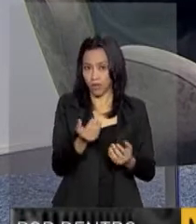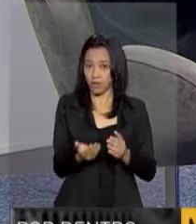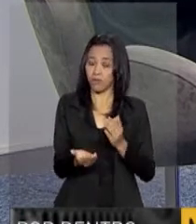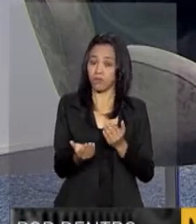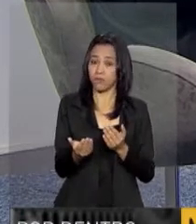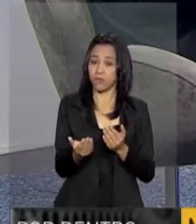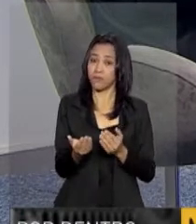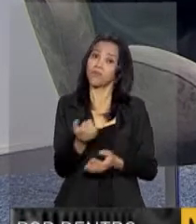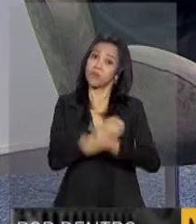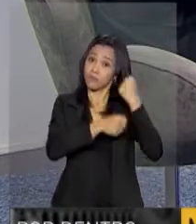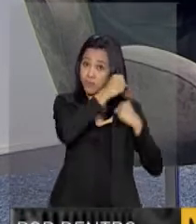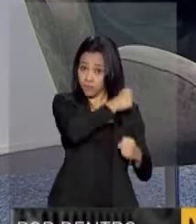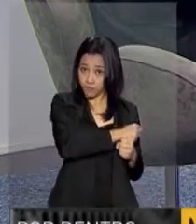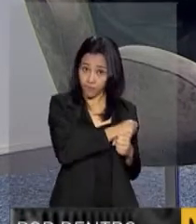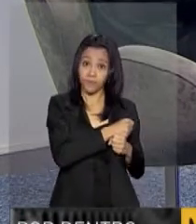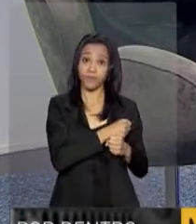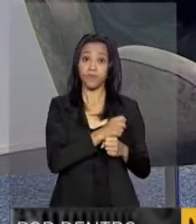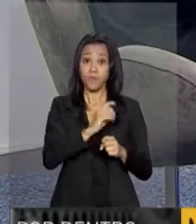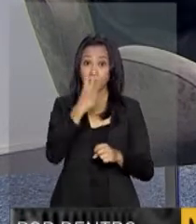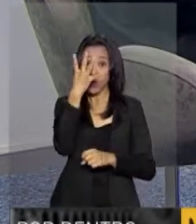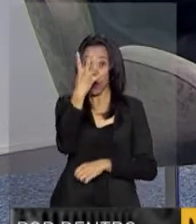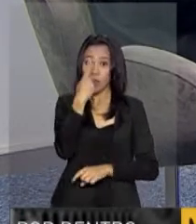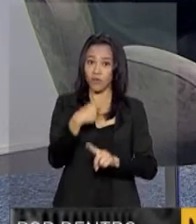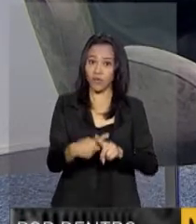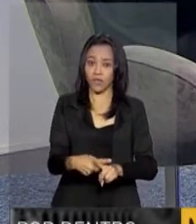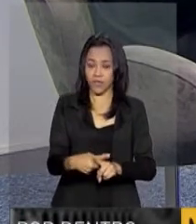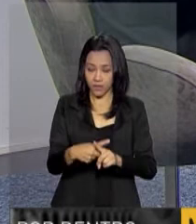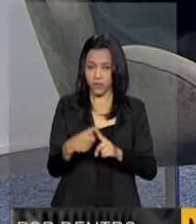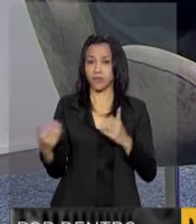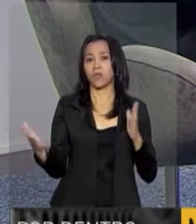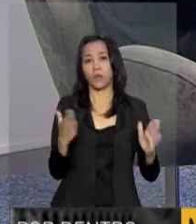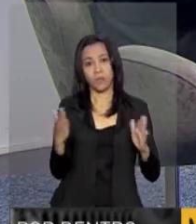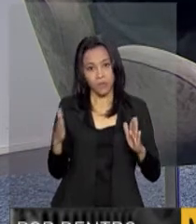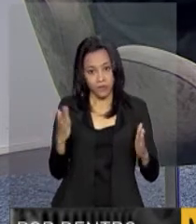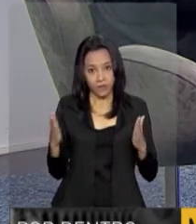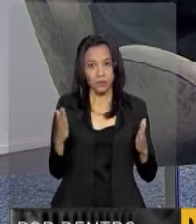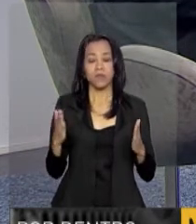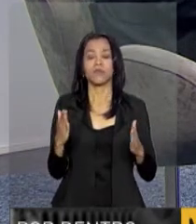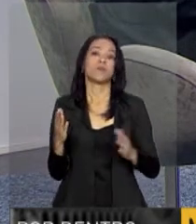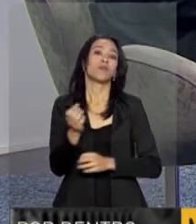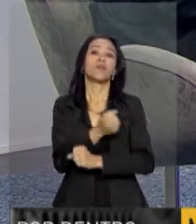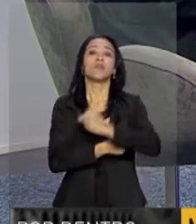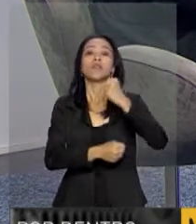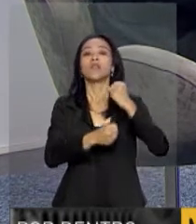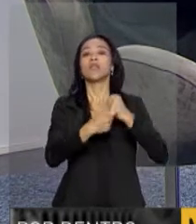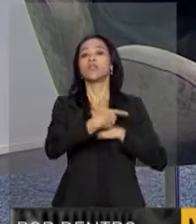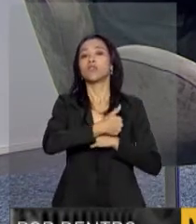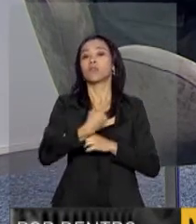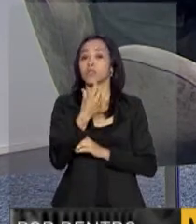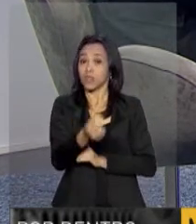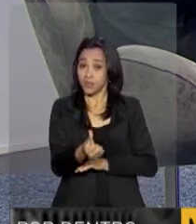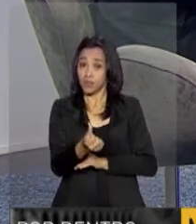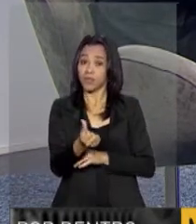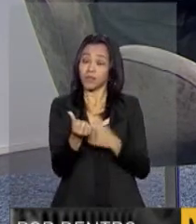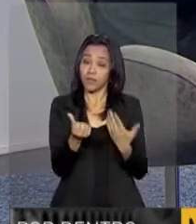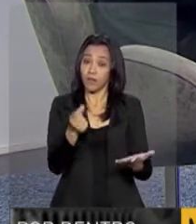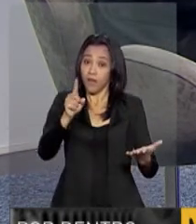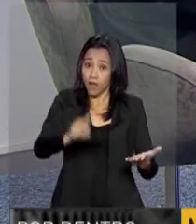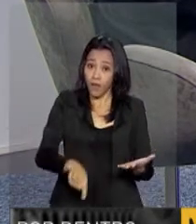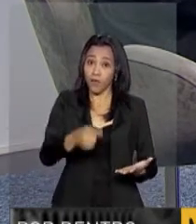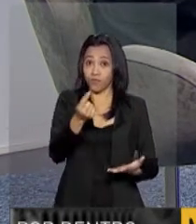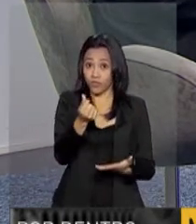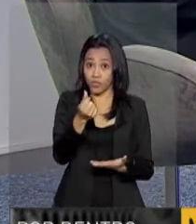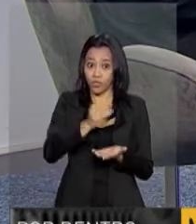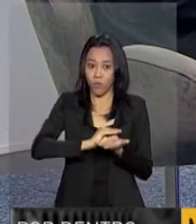2017 e quatro vezes o que foi efetivamente investido em 2016 então é um incremento muito